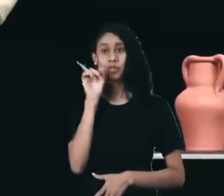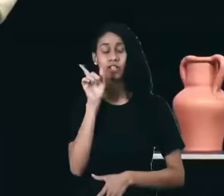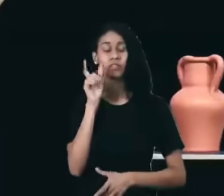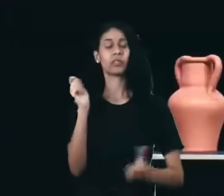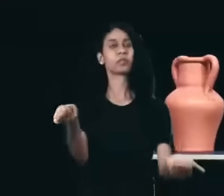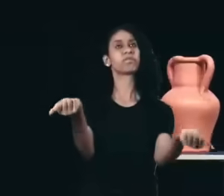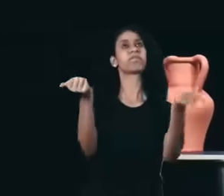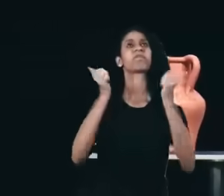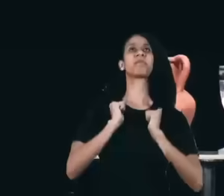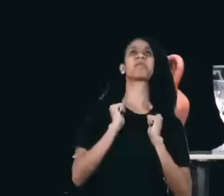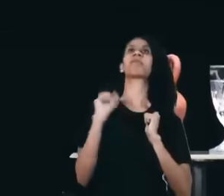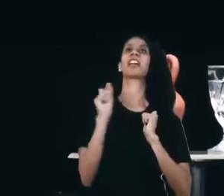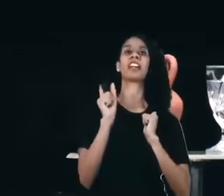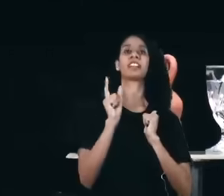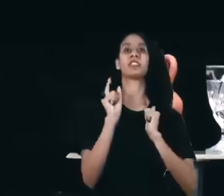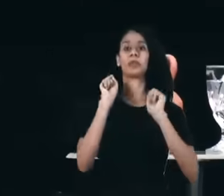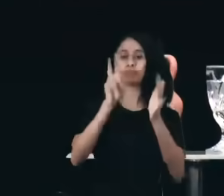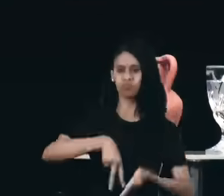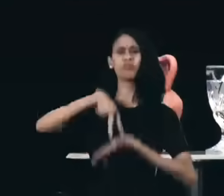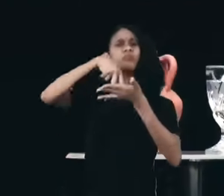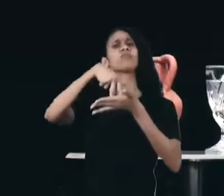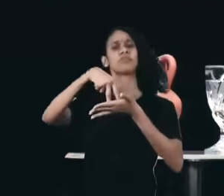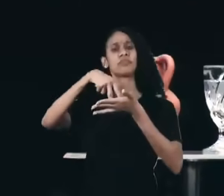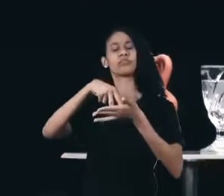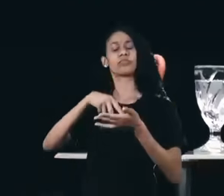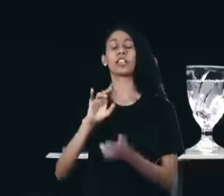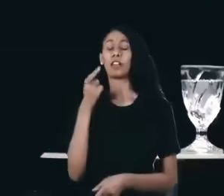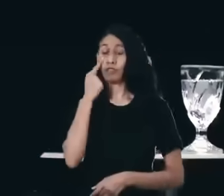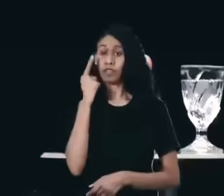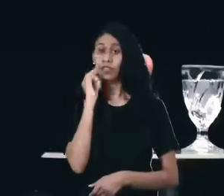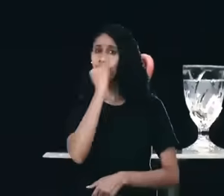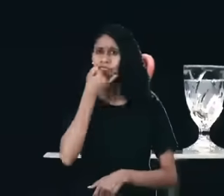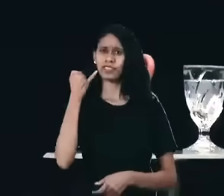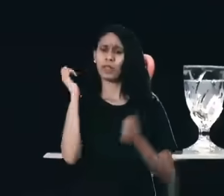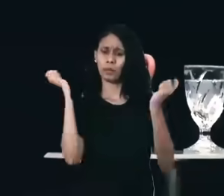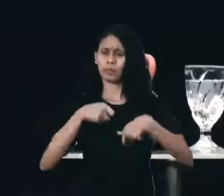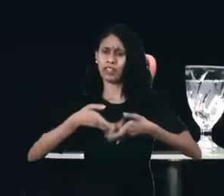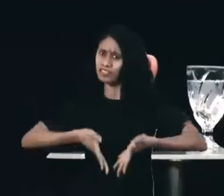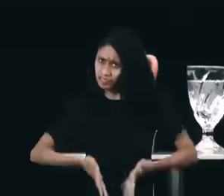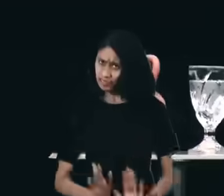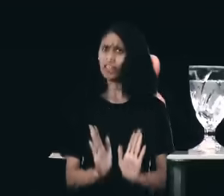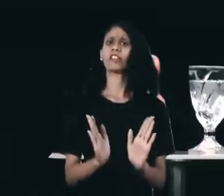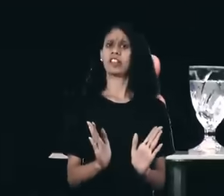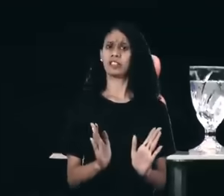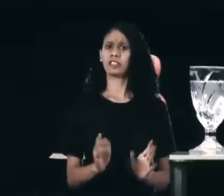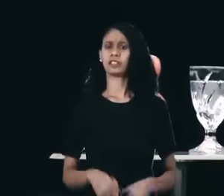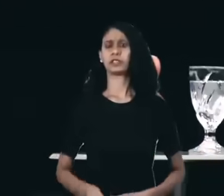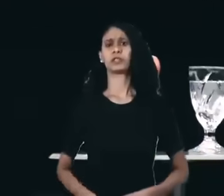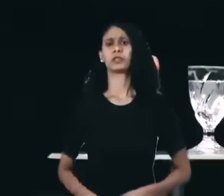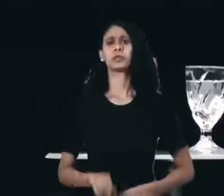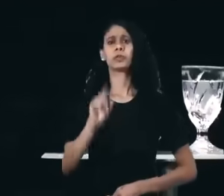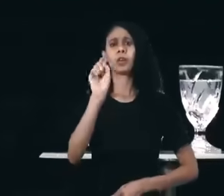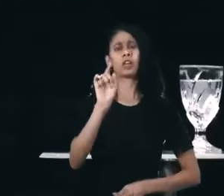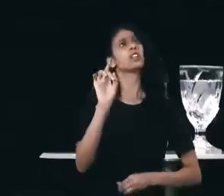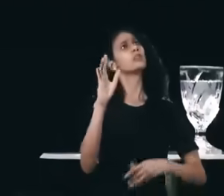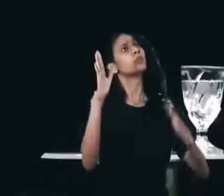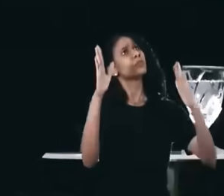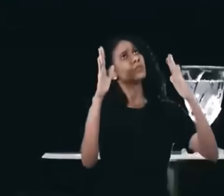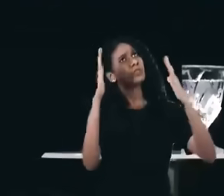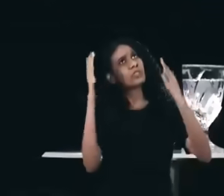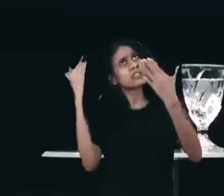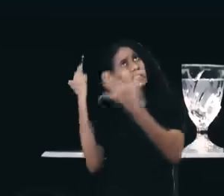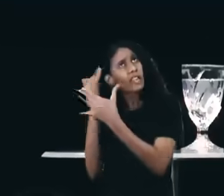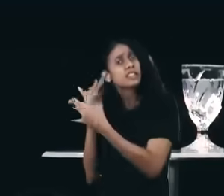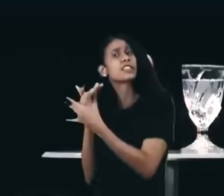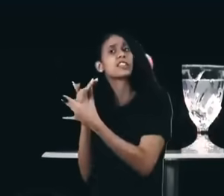conforto. Deixa eu te dizer uma coisa. Isaac poderia muito bem ter nascido na sua terra, na sua parentela,